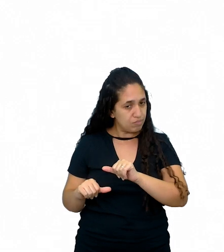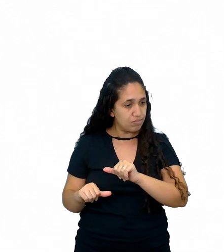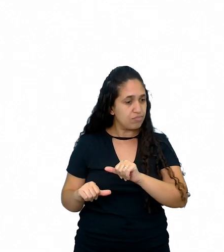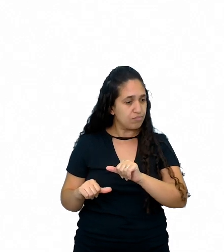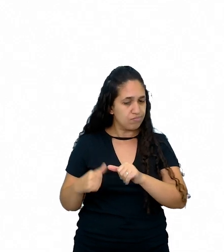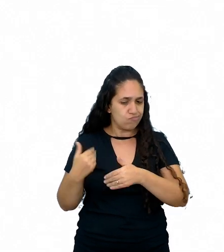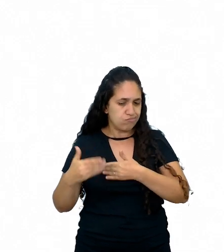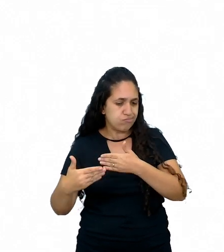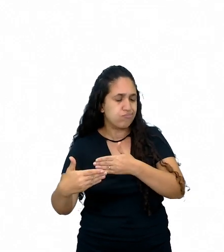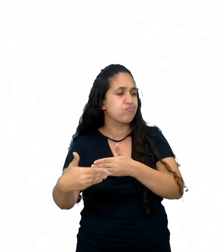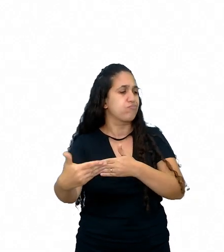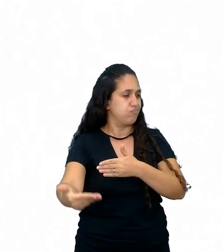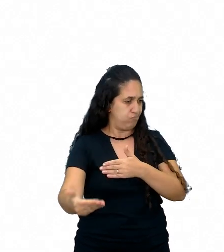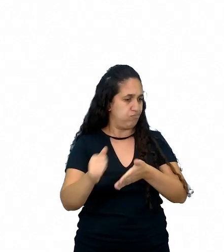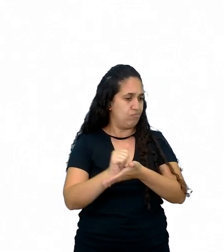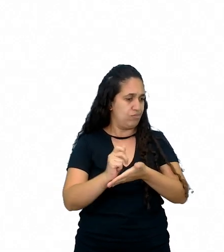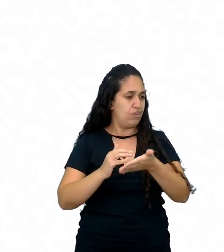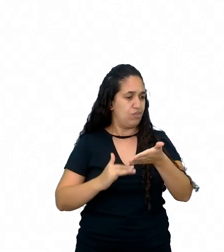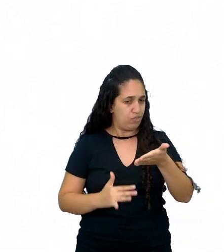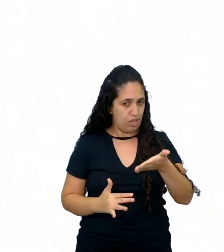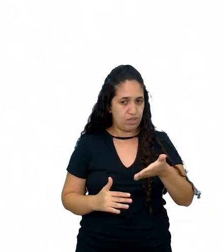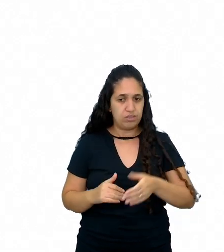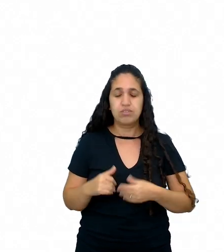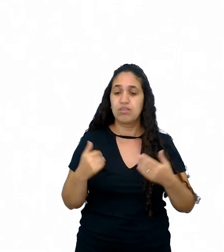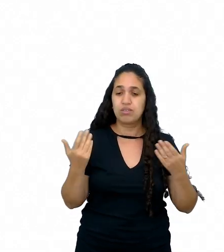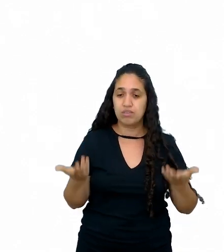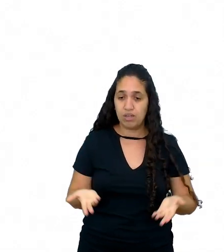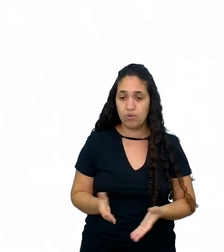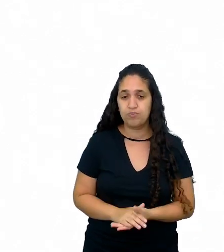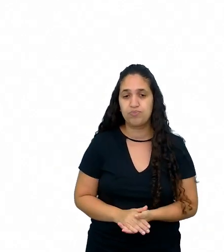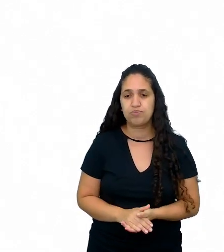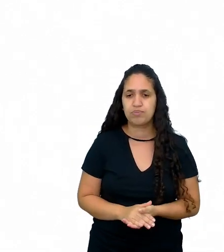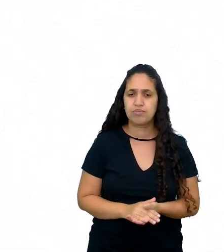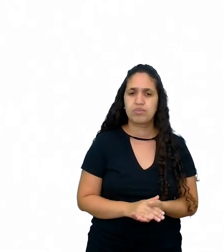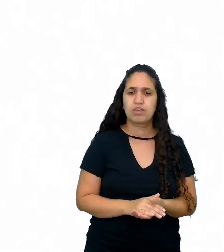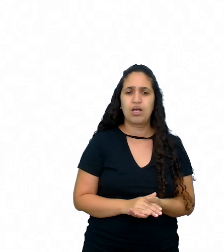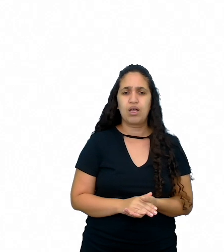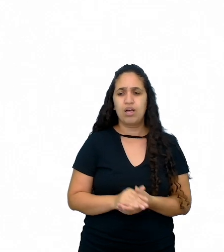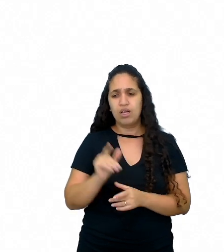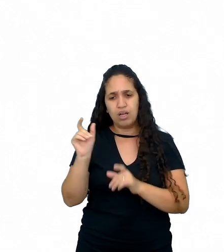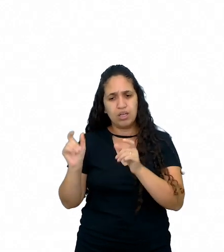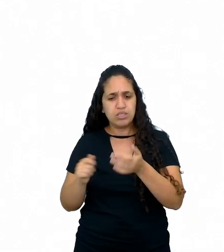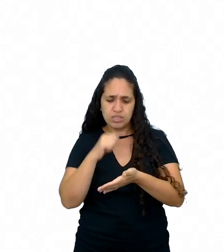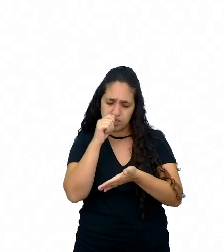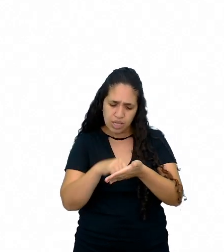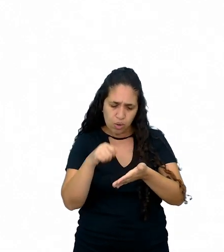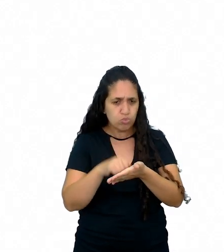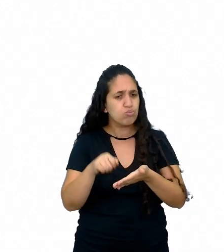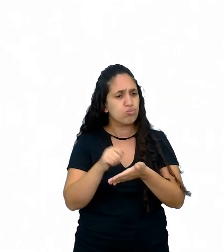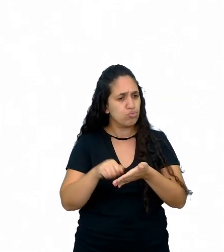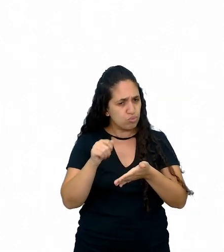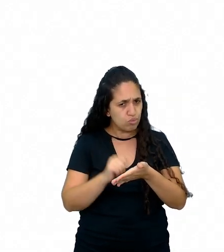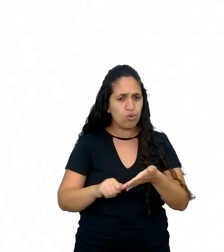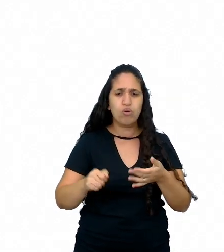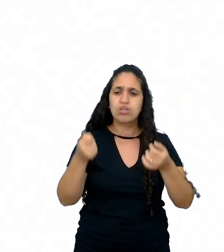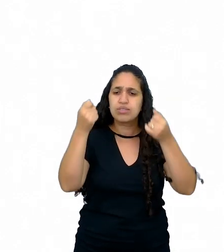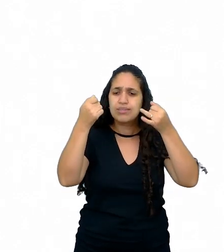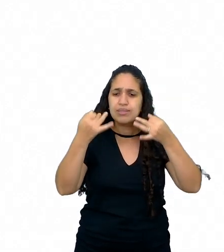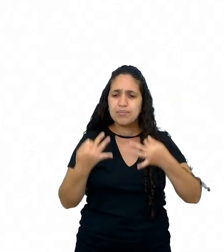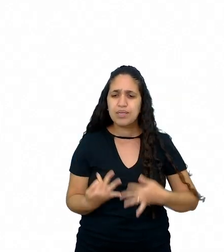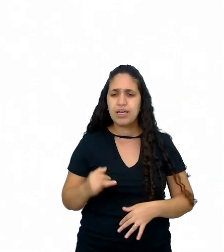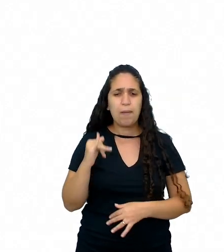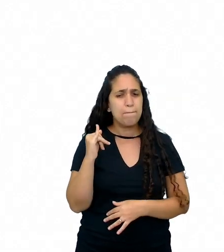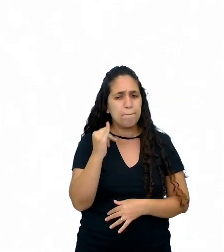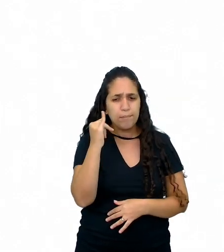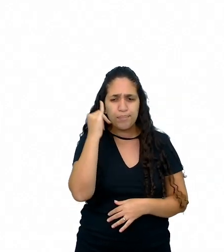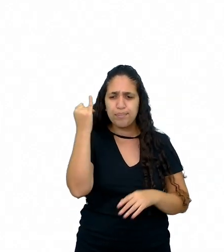dar prosseguimento às atividades. Então, esses autores, tanto a Lilian Macia e o José Mohani, fala da importância da